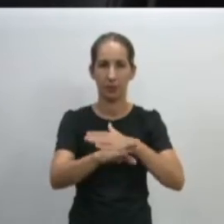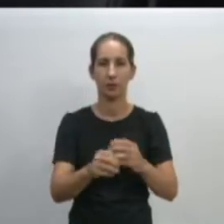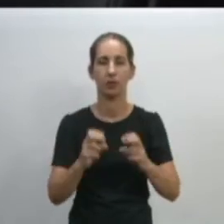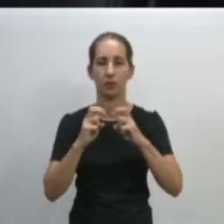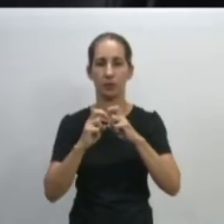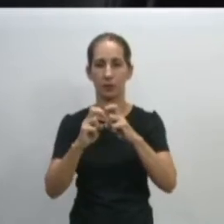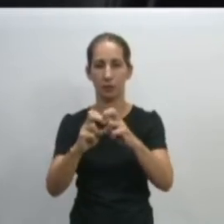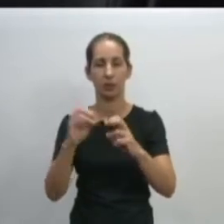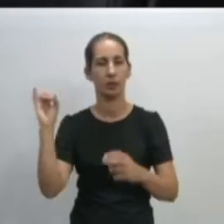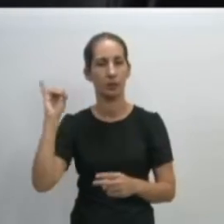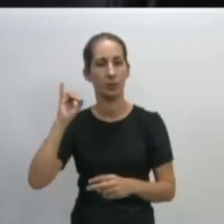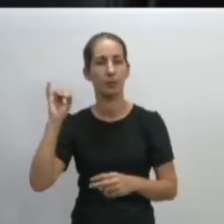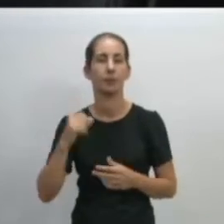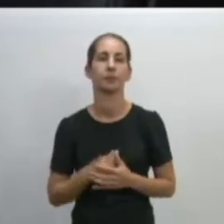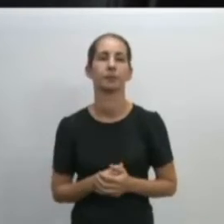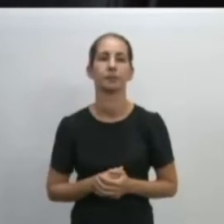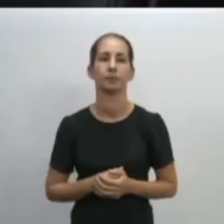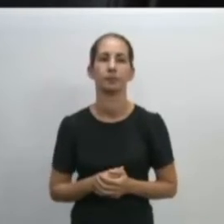trem do Igapó.